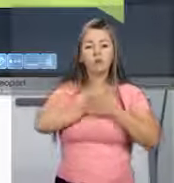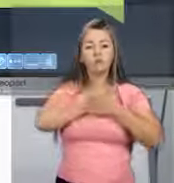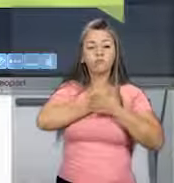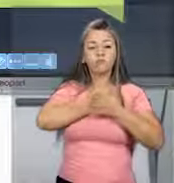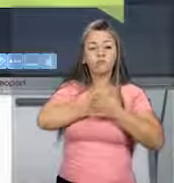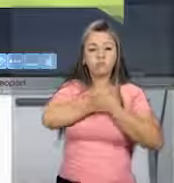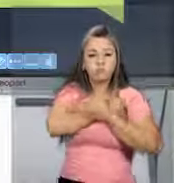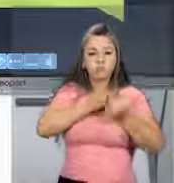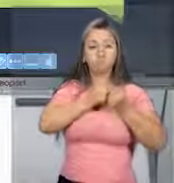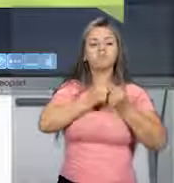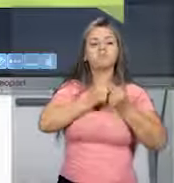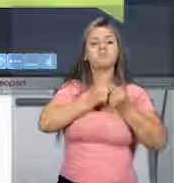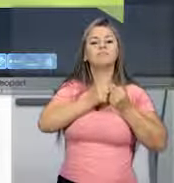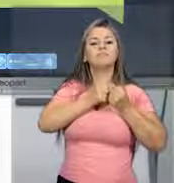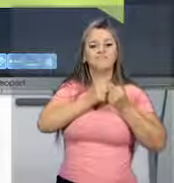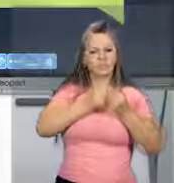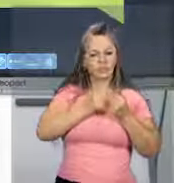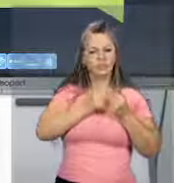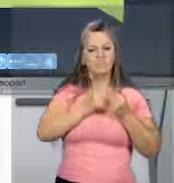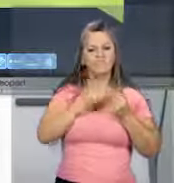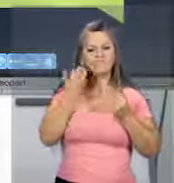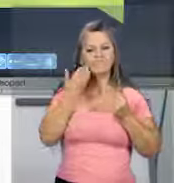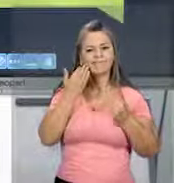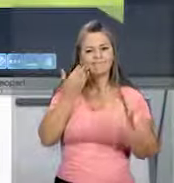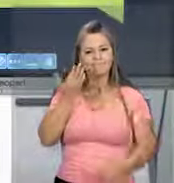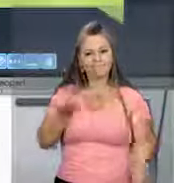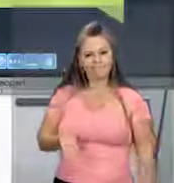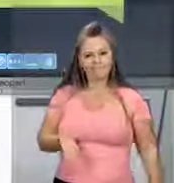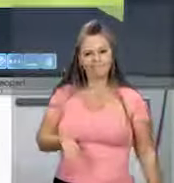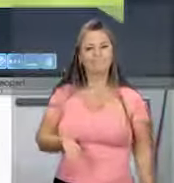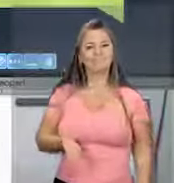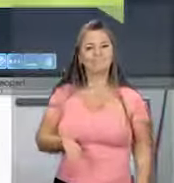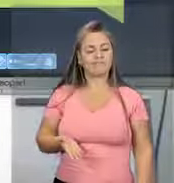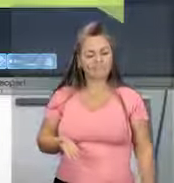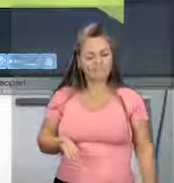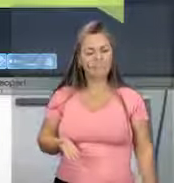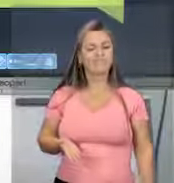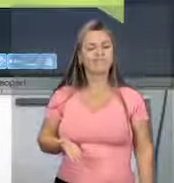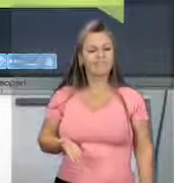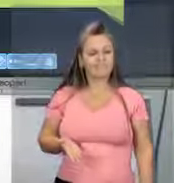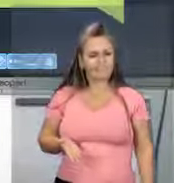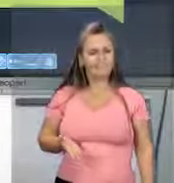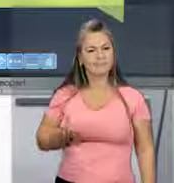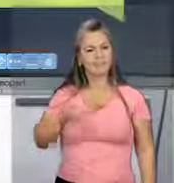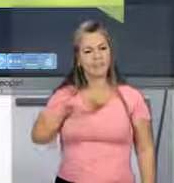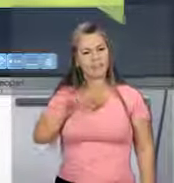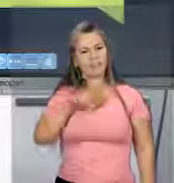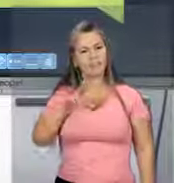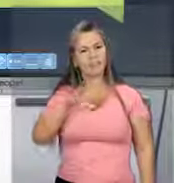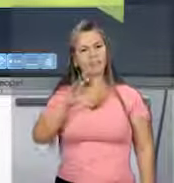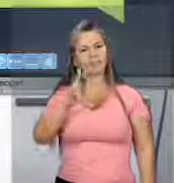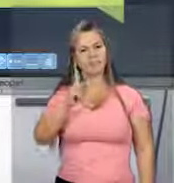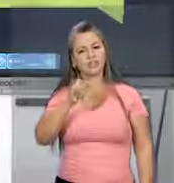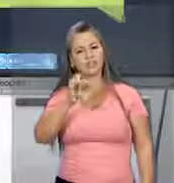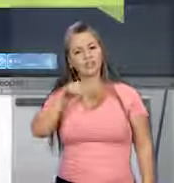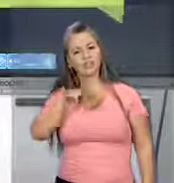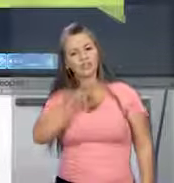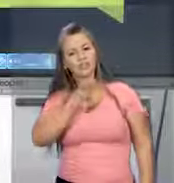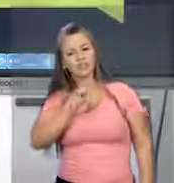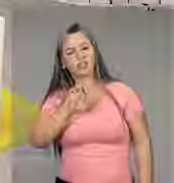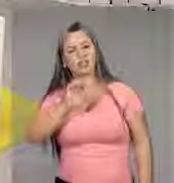podendo até ser fatal, podendo causar a morte. É o que nós conhecemos como choque